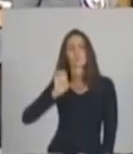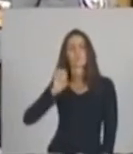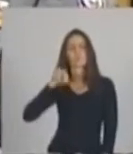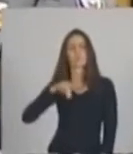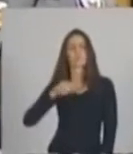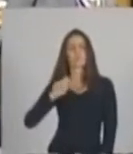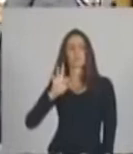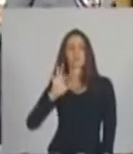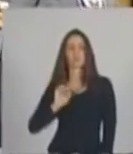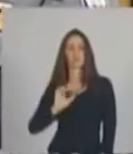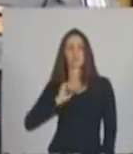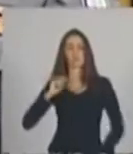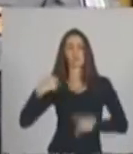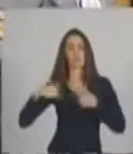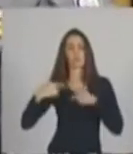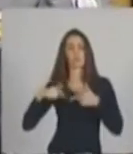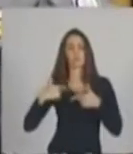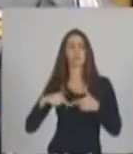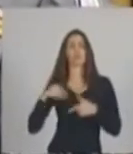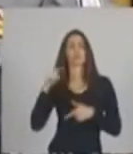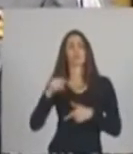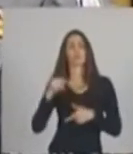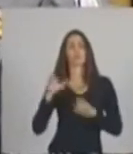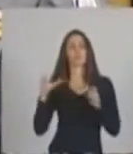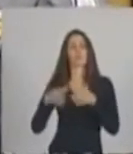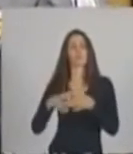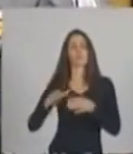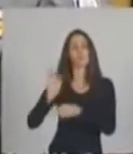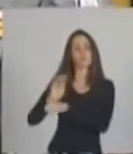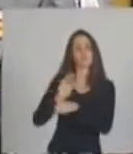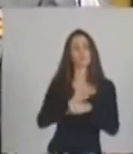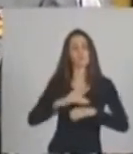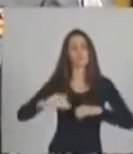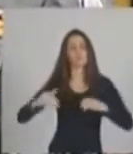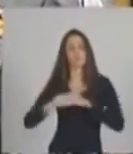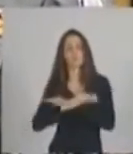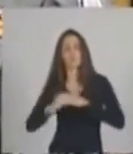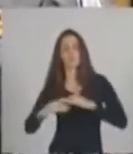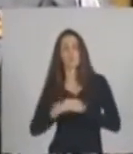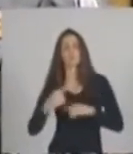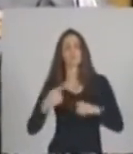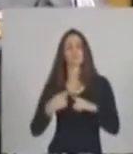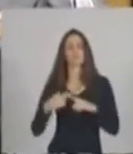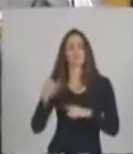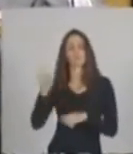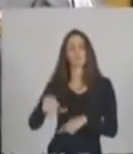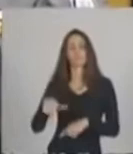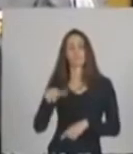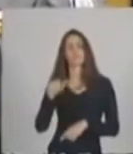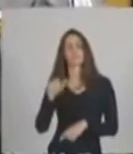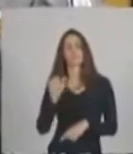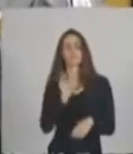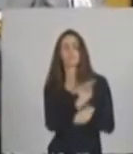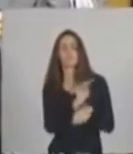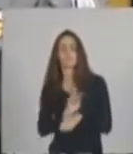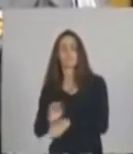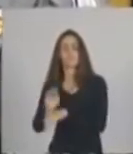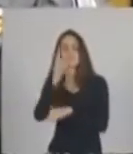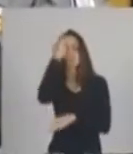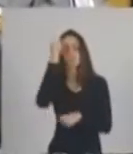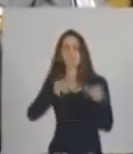no batalhão de trânsito da Polícia Militar do Espírito Santo, a pessoa que contribuiu sobremaneira para a segurança dos